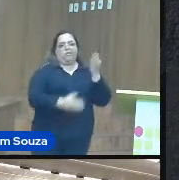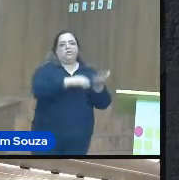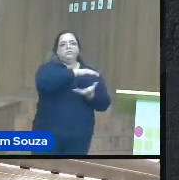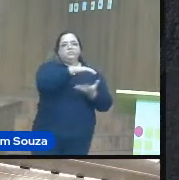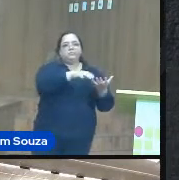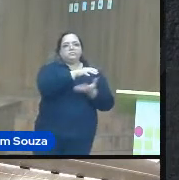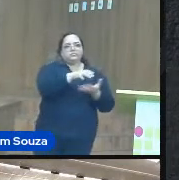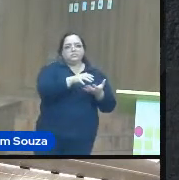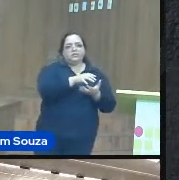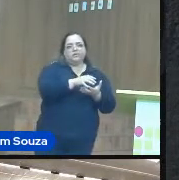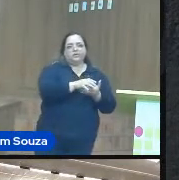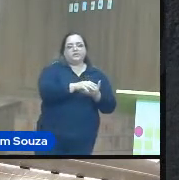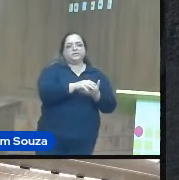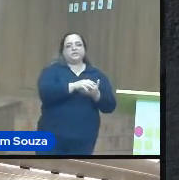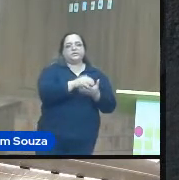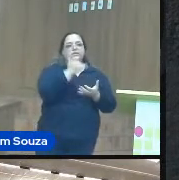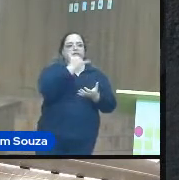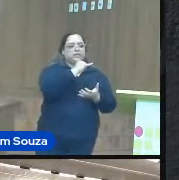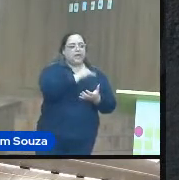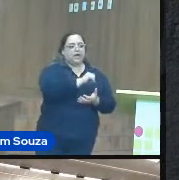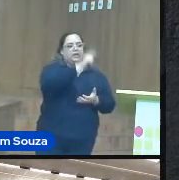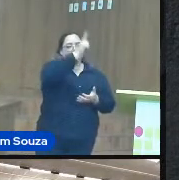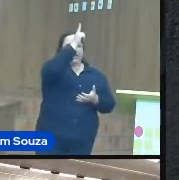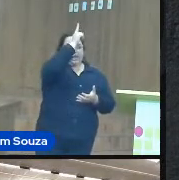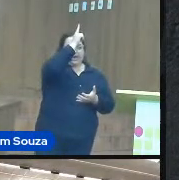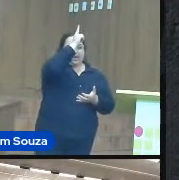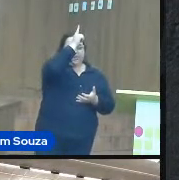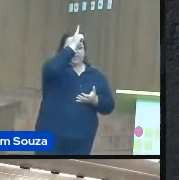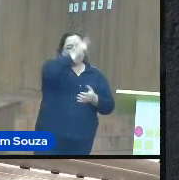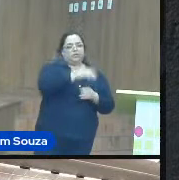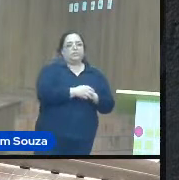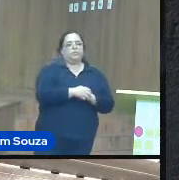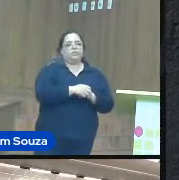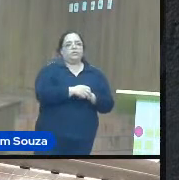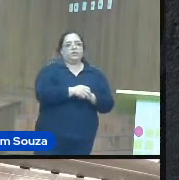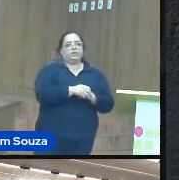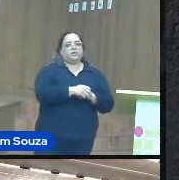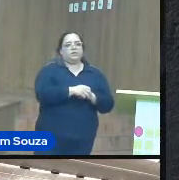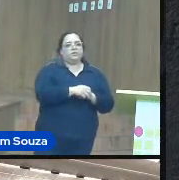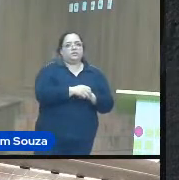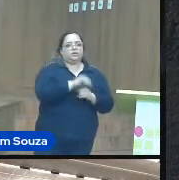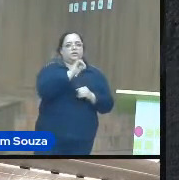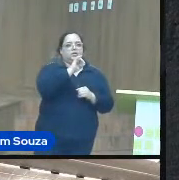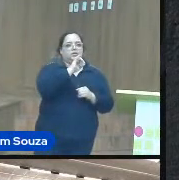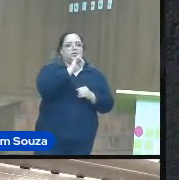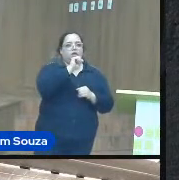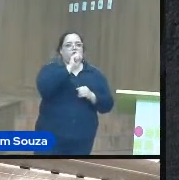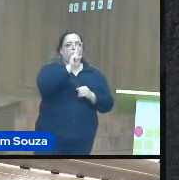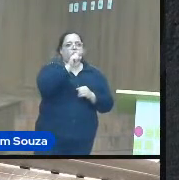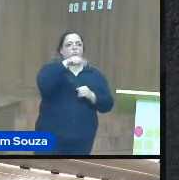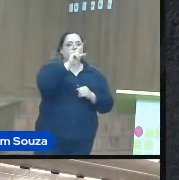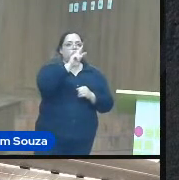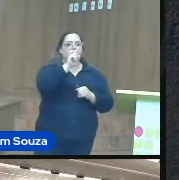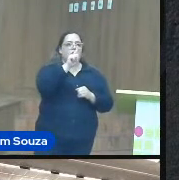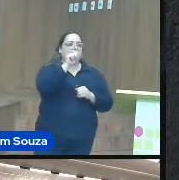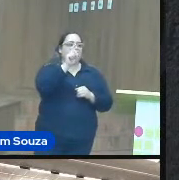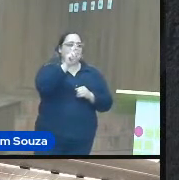Império Alemão e o Império Austro-Húngaro, e a Tríplice Entente, né, que foi quem ganhou, né, o Reino Unido, a